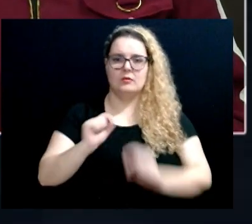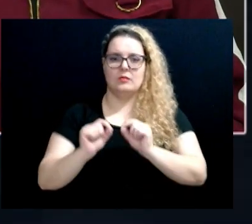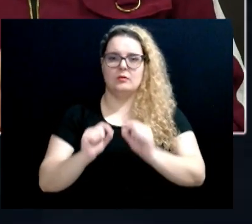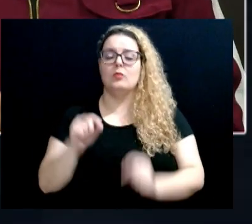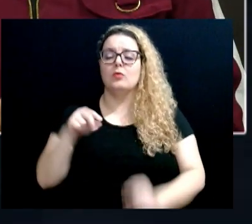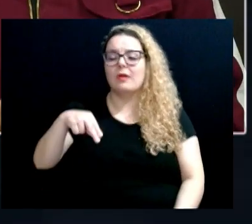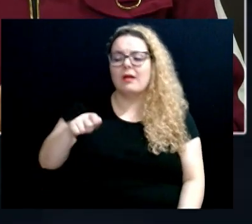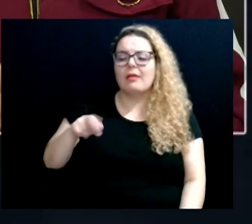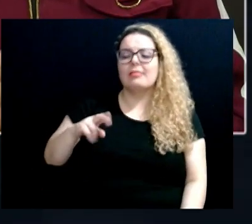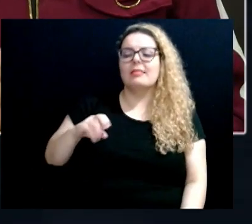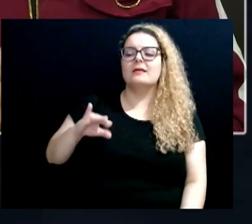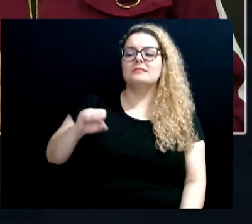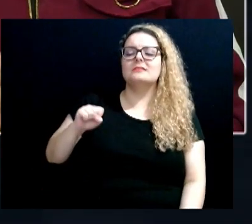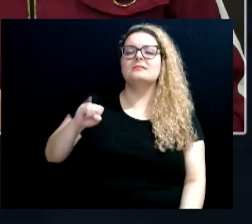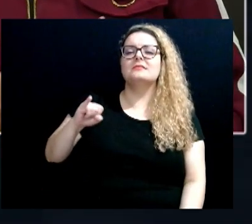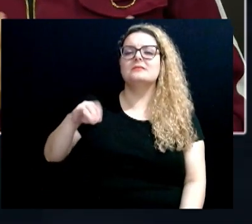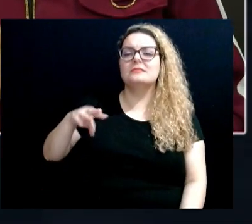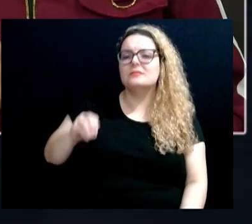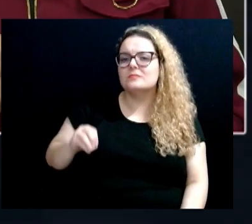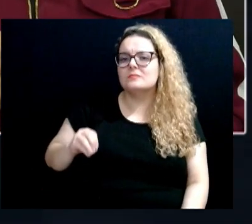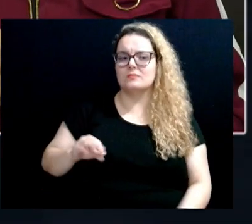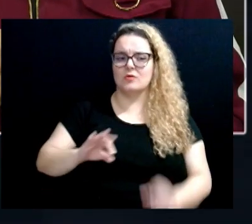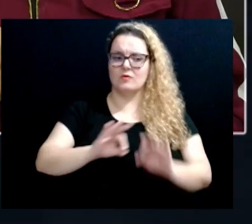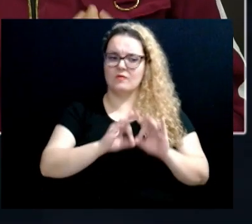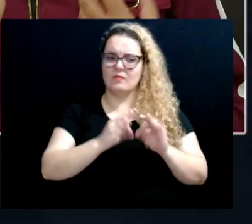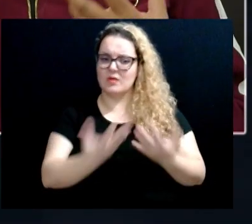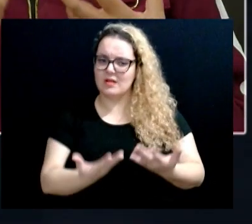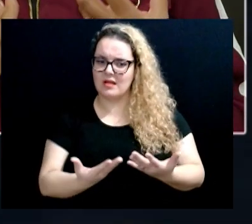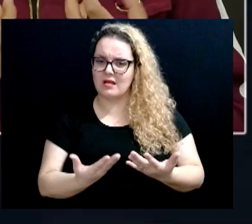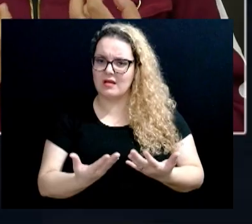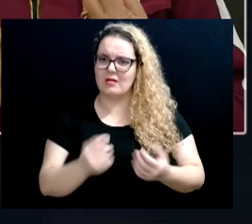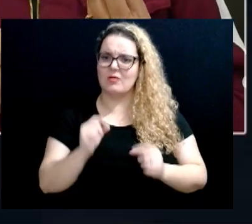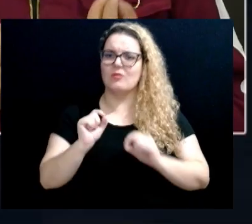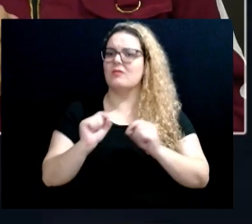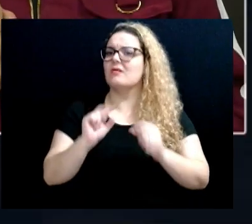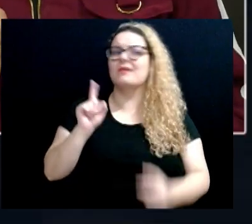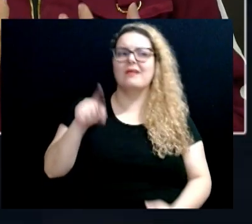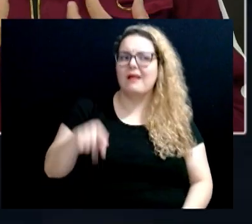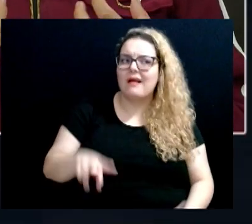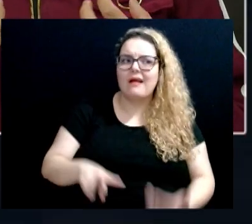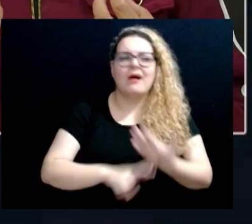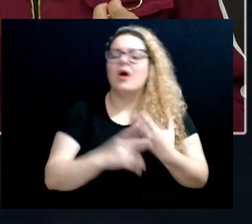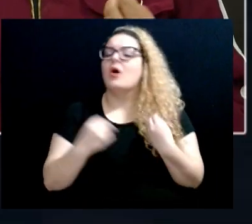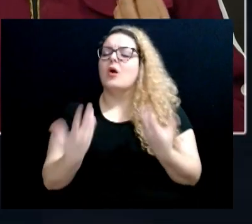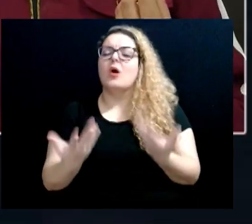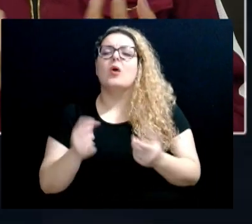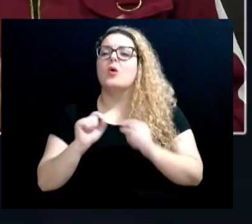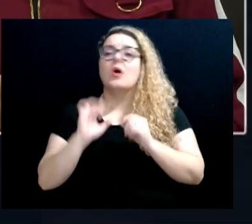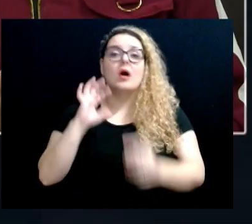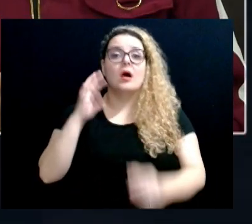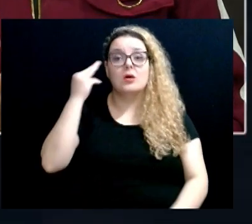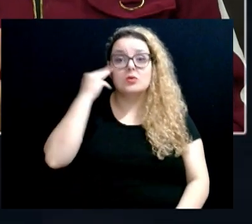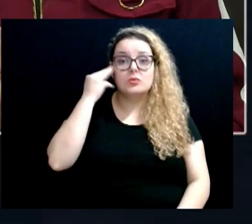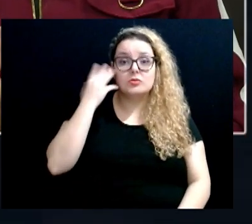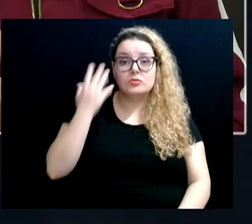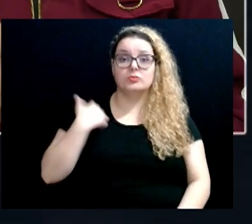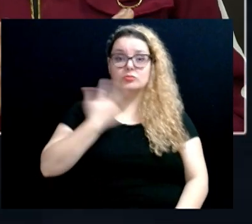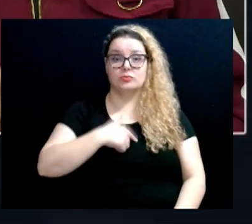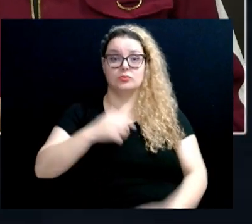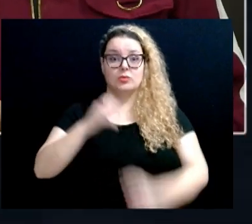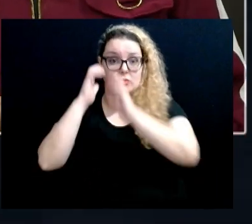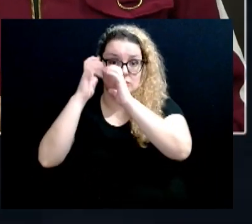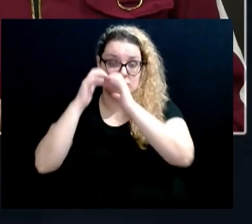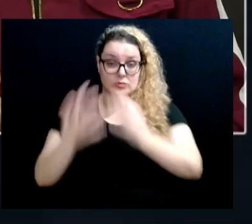Como ele acontece? E quais os reflexos, né? O que acontece na nossa mente, no nosso cérebro, quando